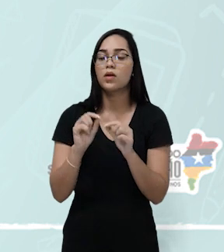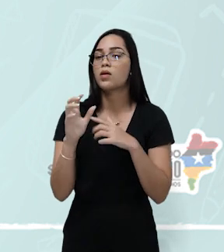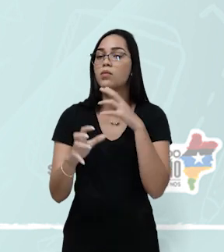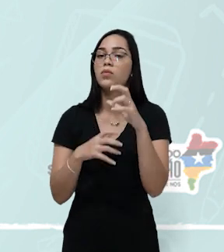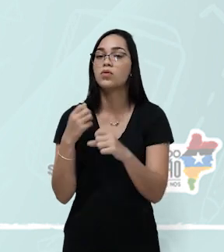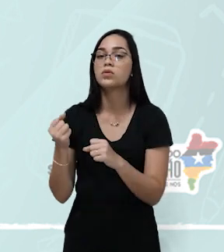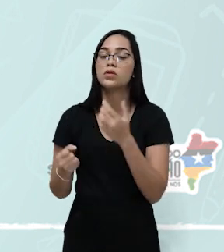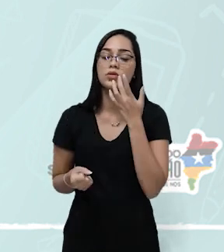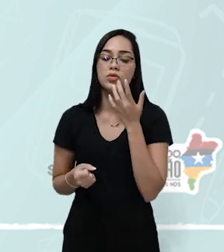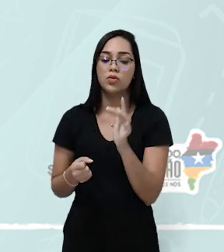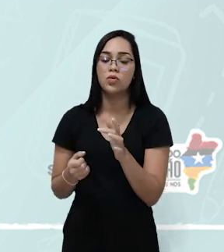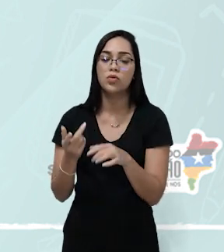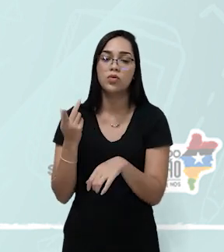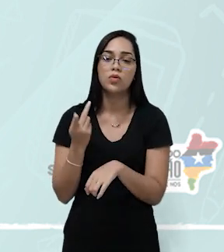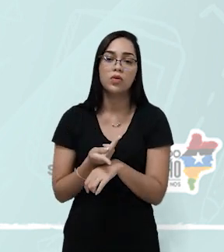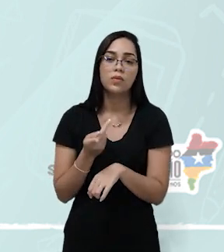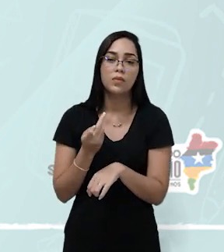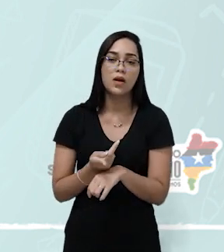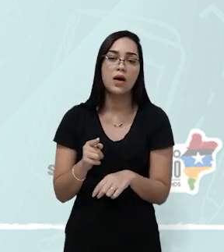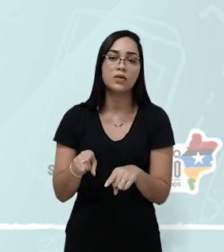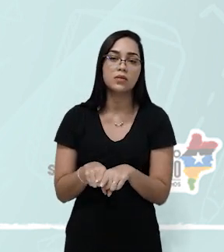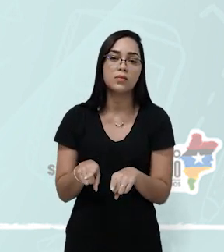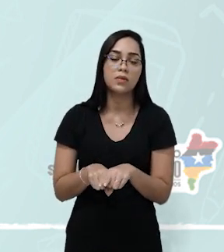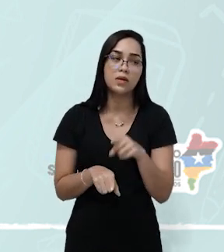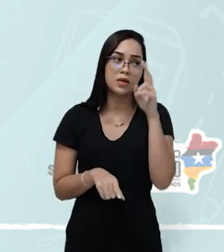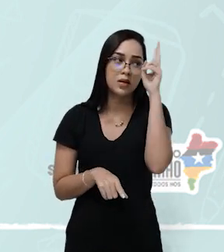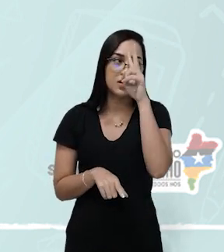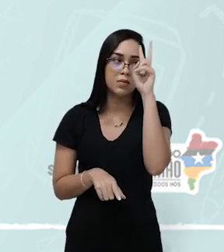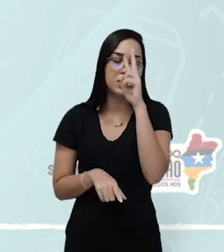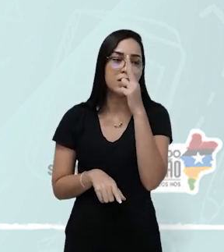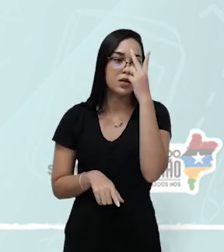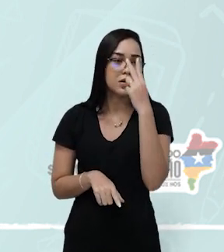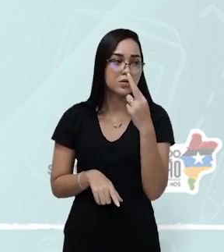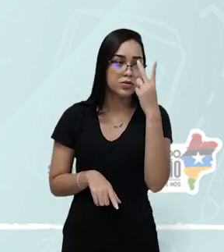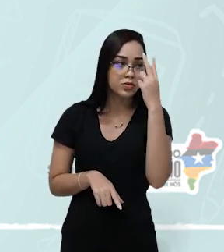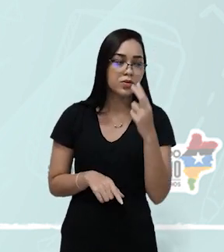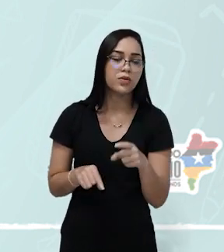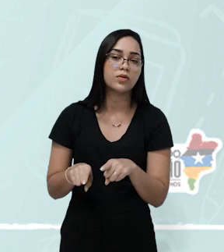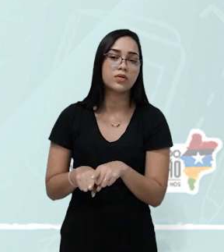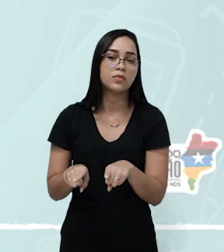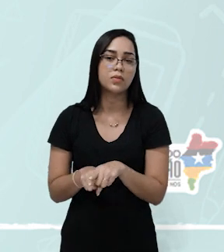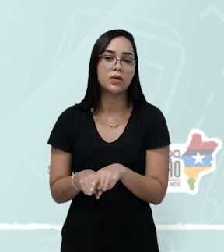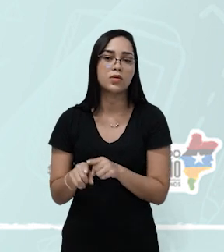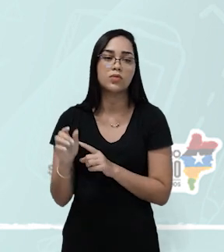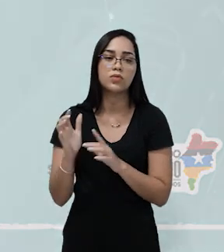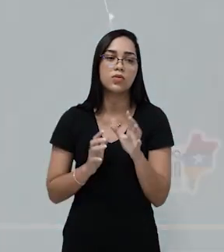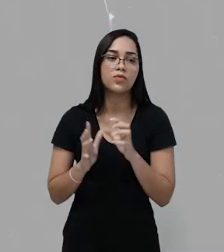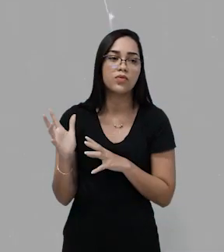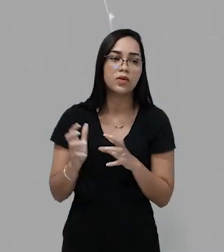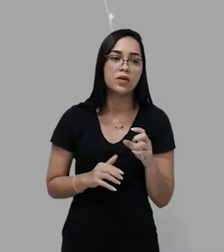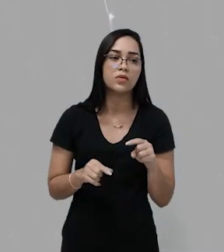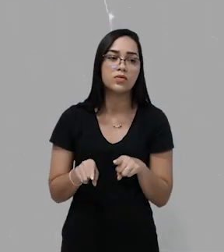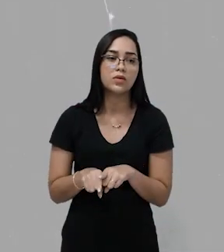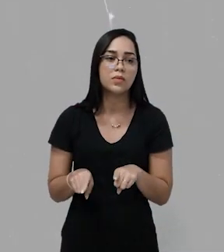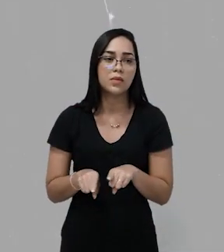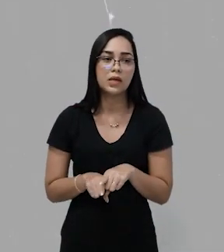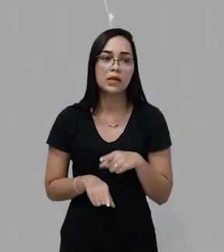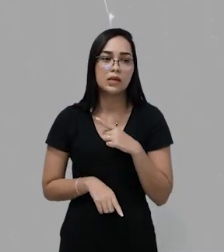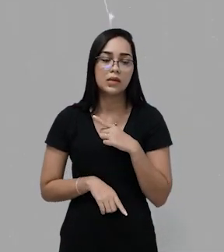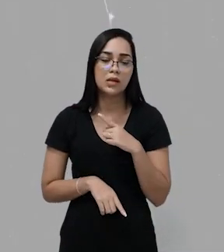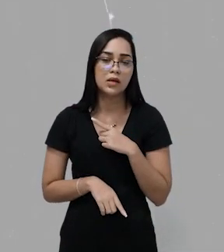ouro e prata, você tem que lembrar das histórias, dos conflitos,